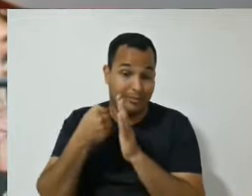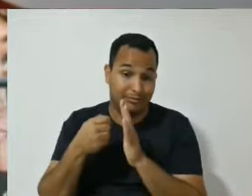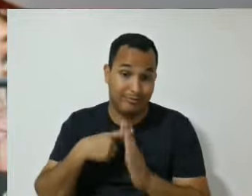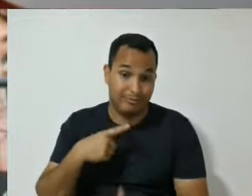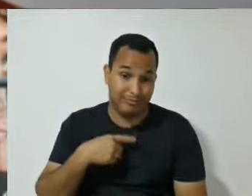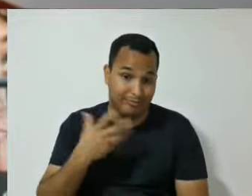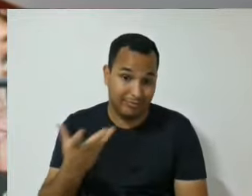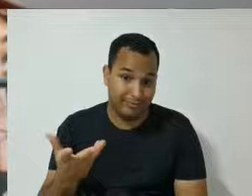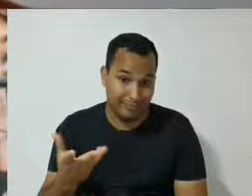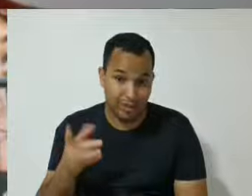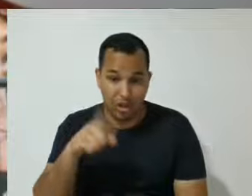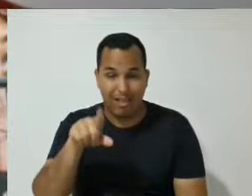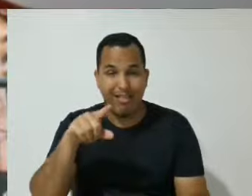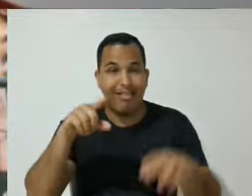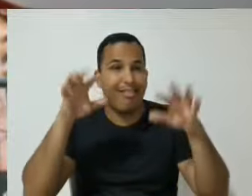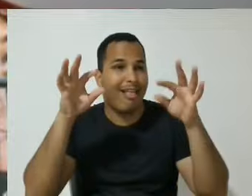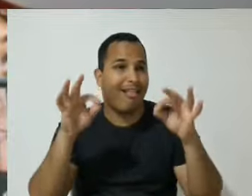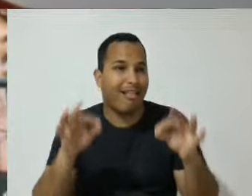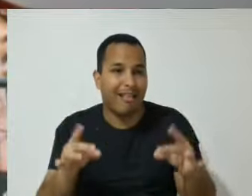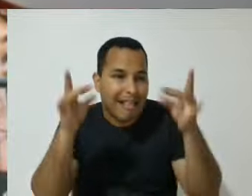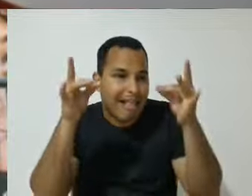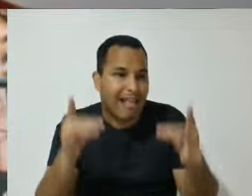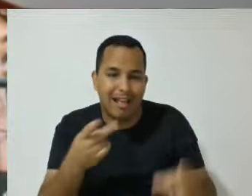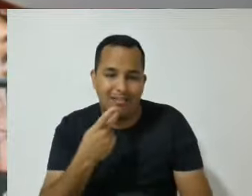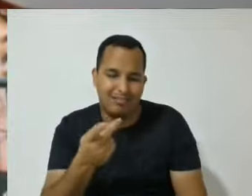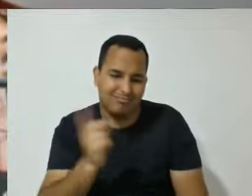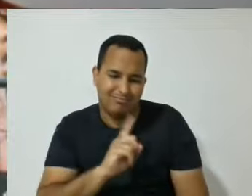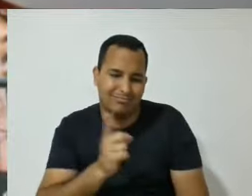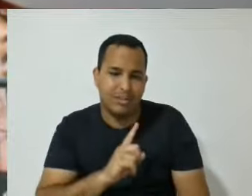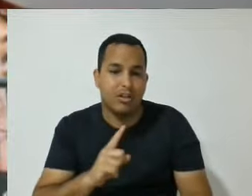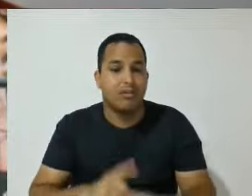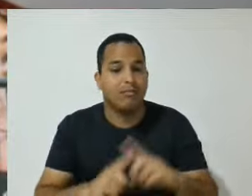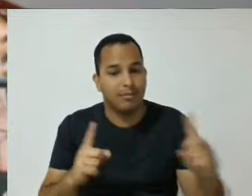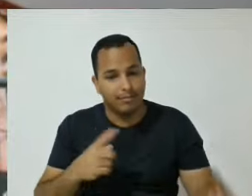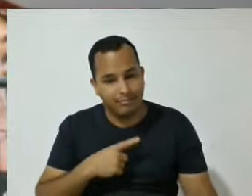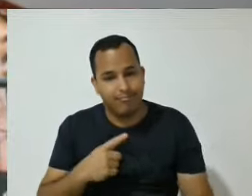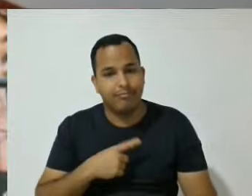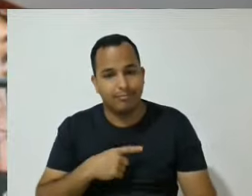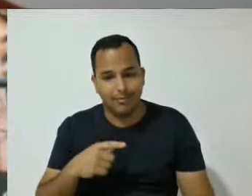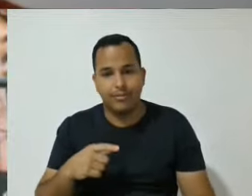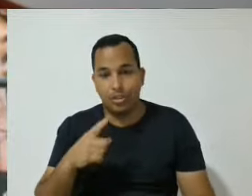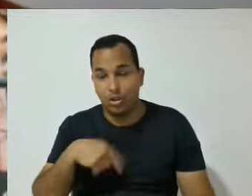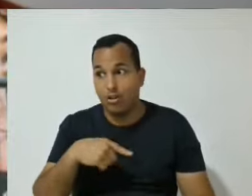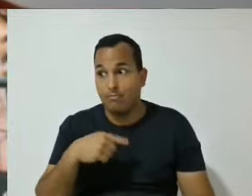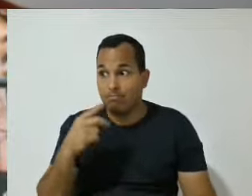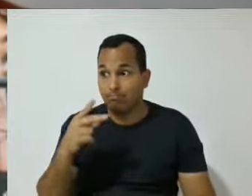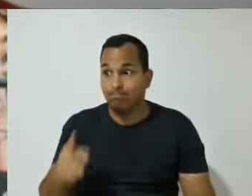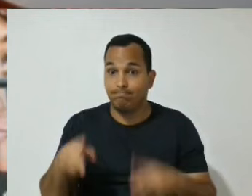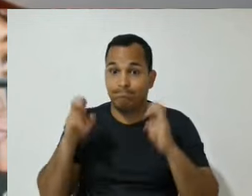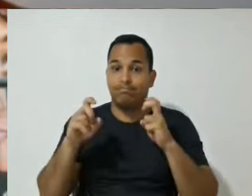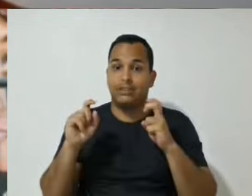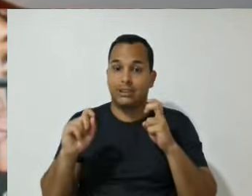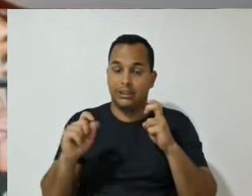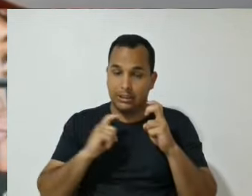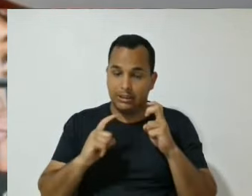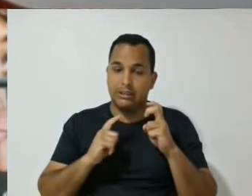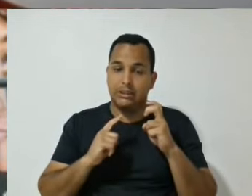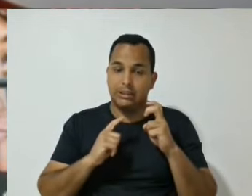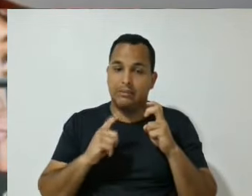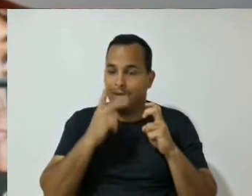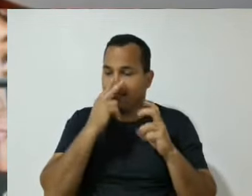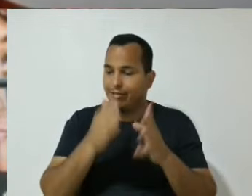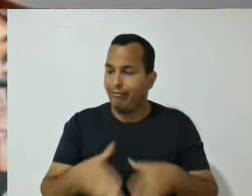entrar em detalhes aqui, mas, assim, deixou muito latente, né, evidenciou esse abismo, né?